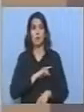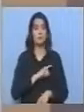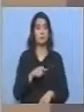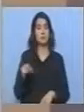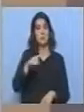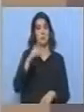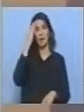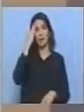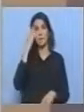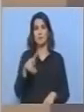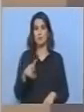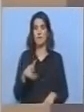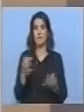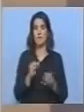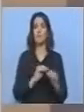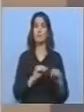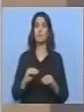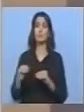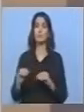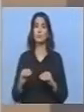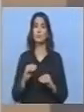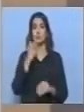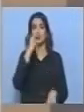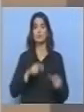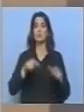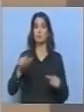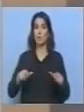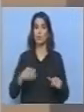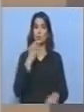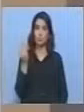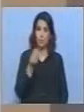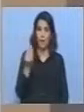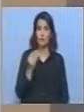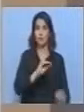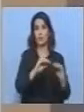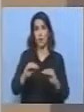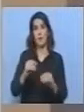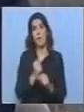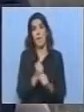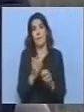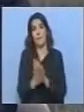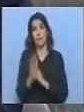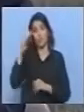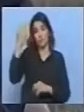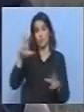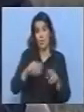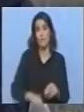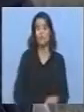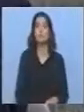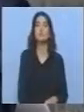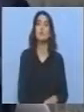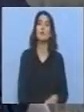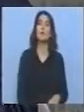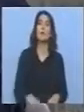essa capacidade para formar as pessoas, portanto, os jovens para os empregos que lá vêm, mas também serem capazes de